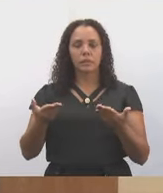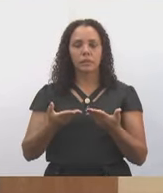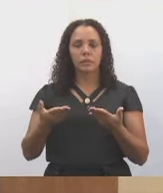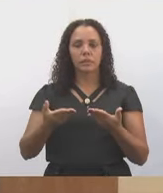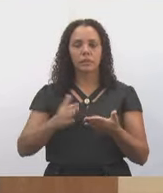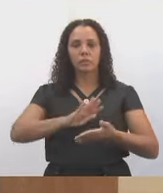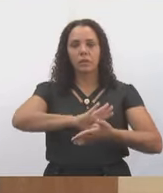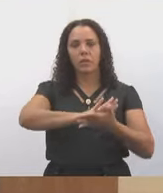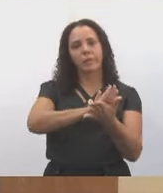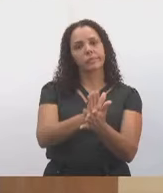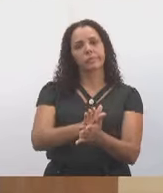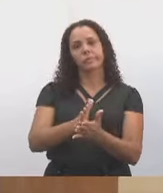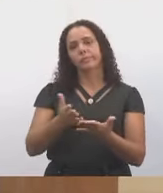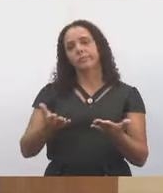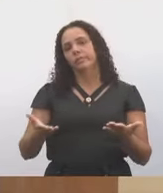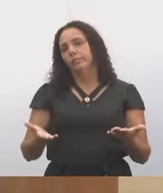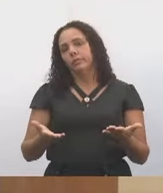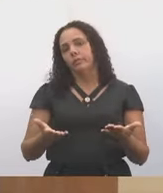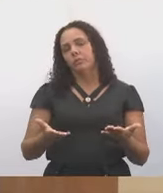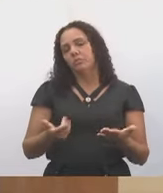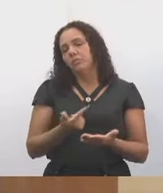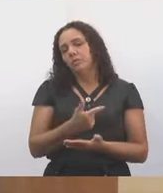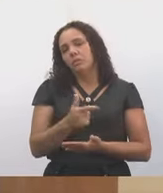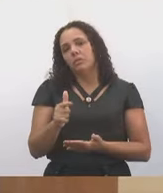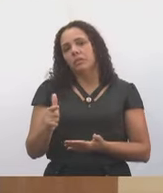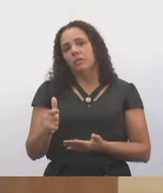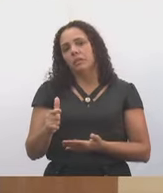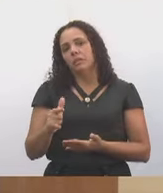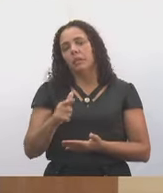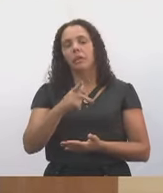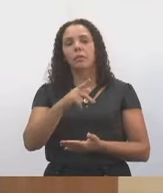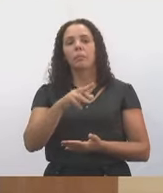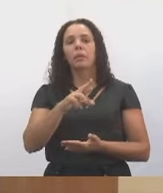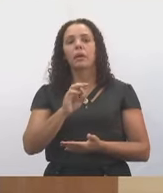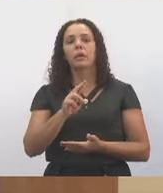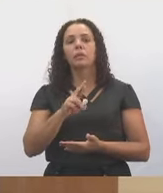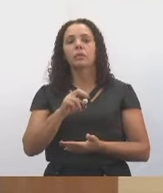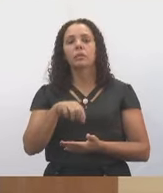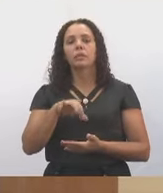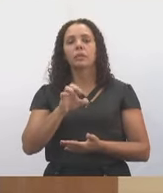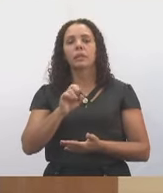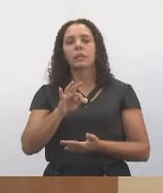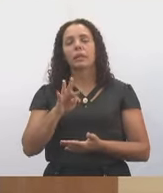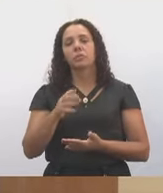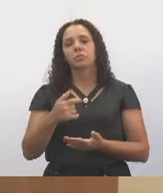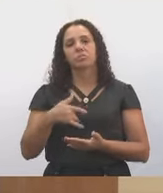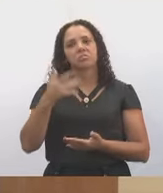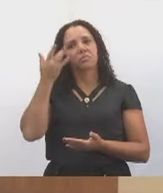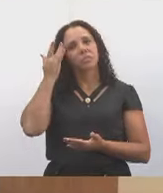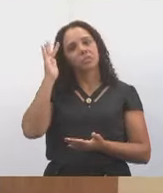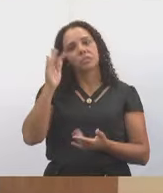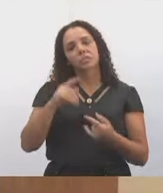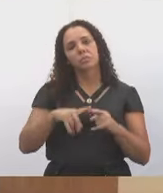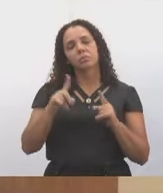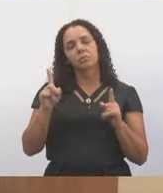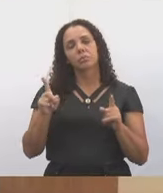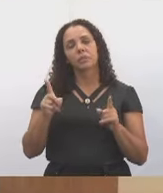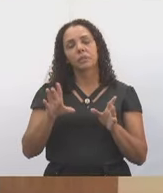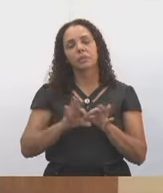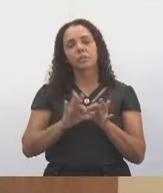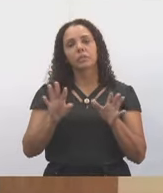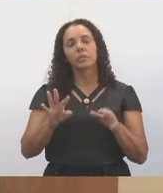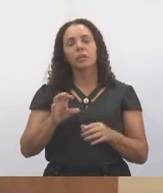é discriminação não ter lá partoriente então eu não entendi mas vamos deixar aí o